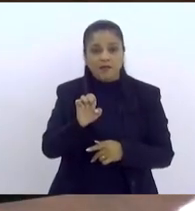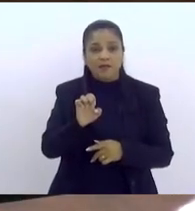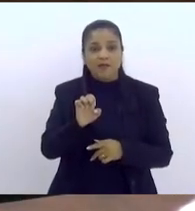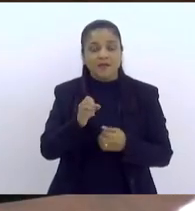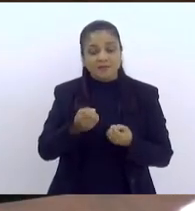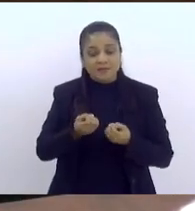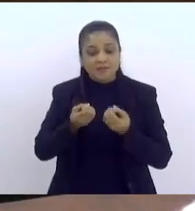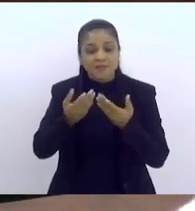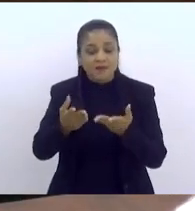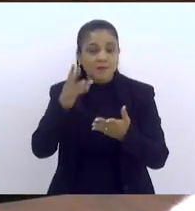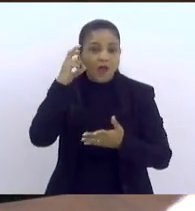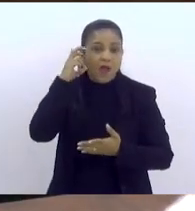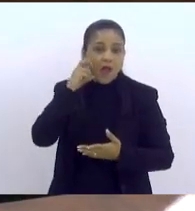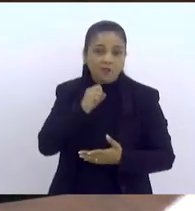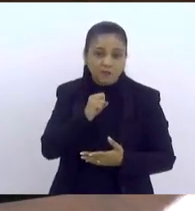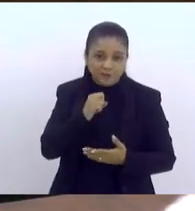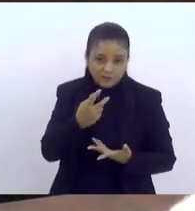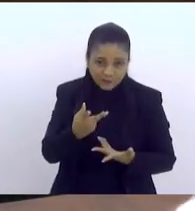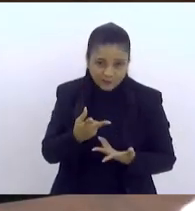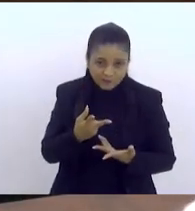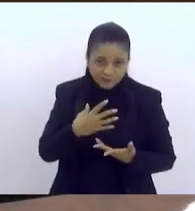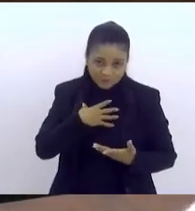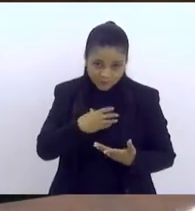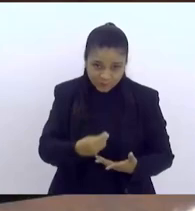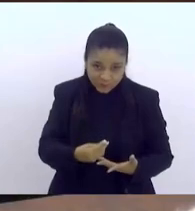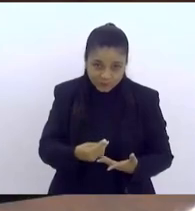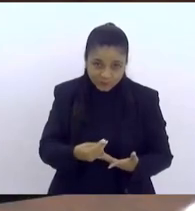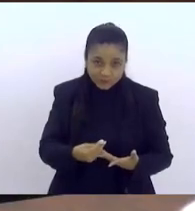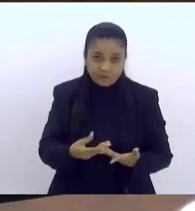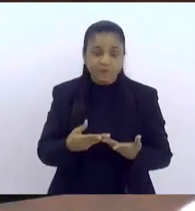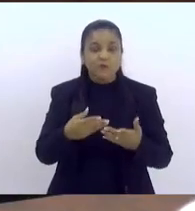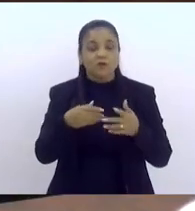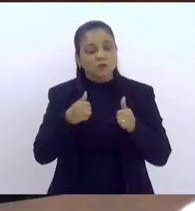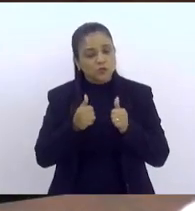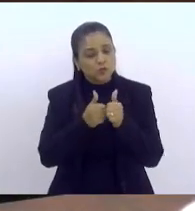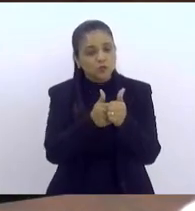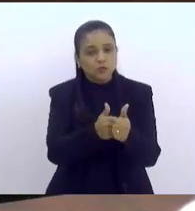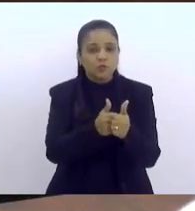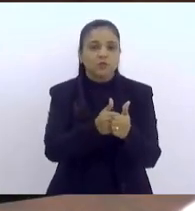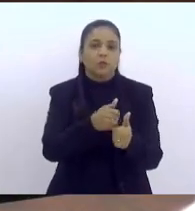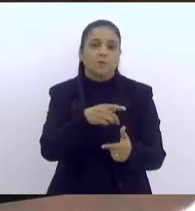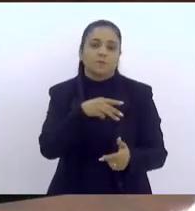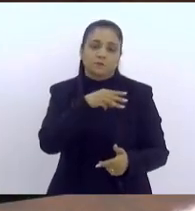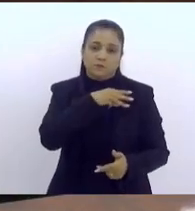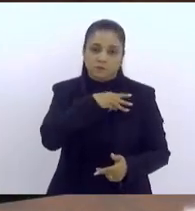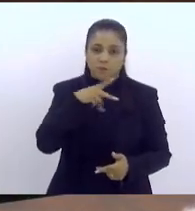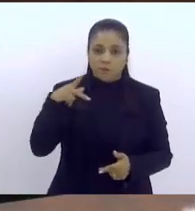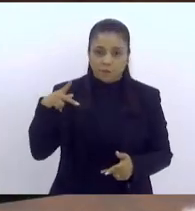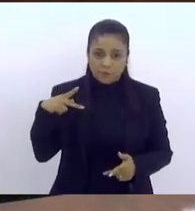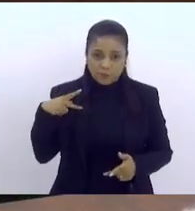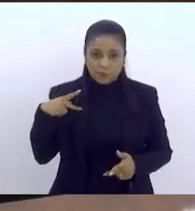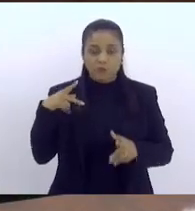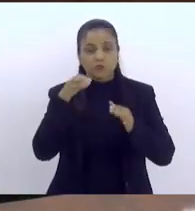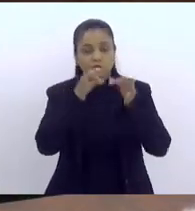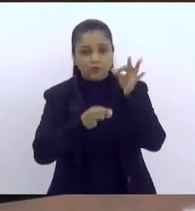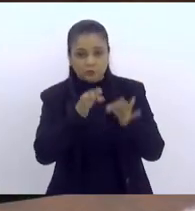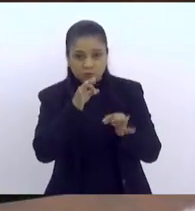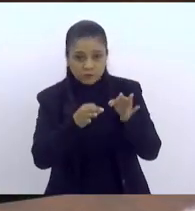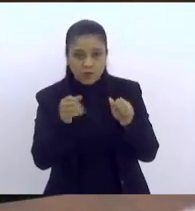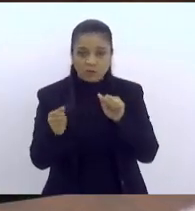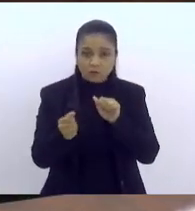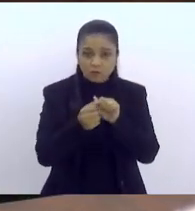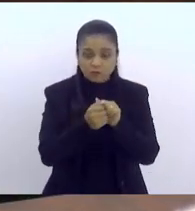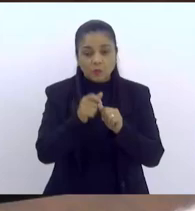filhos para adoção de forma legal, com acompanhamento do Ministério Público, do Judiciário. E muitas dessas mães vêm